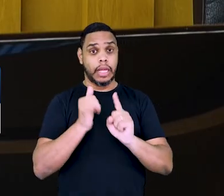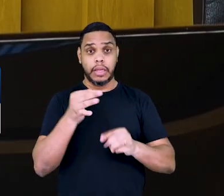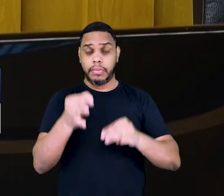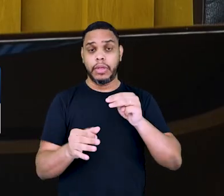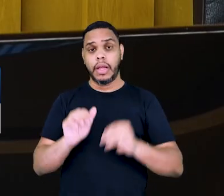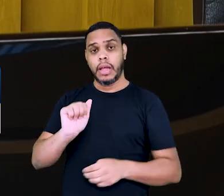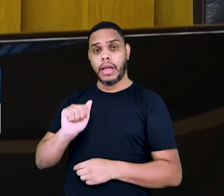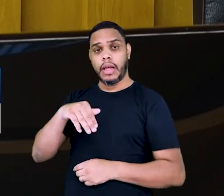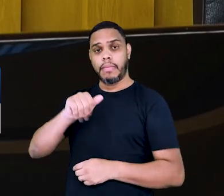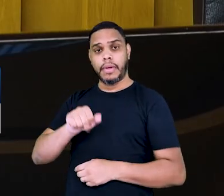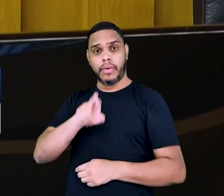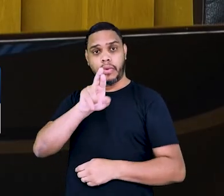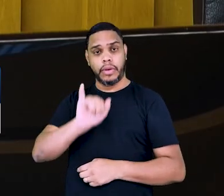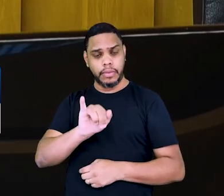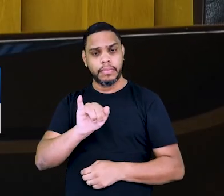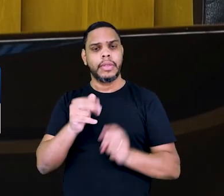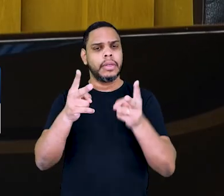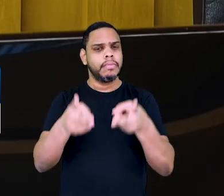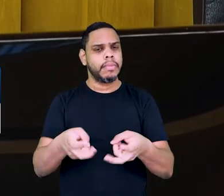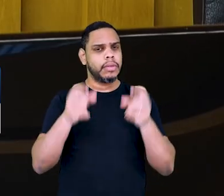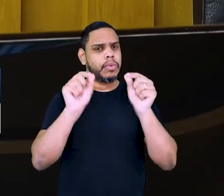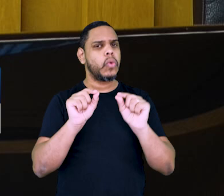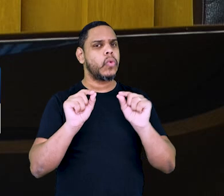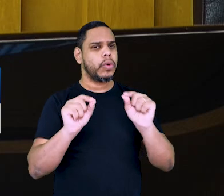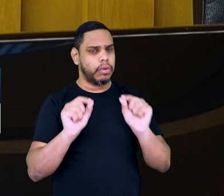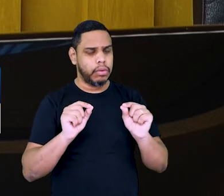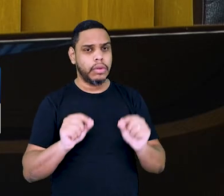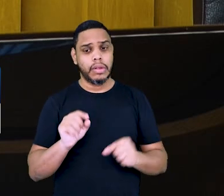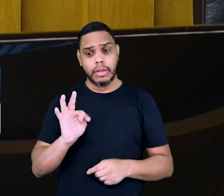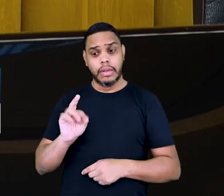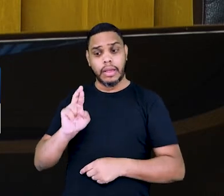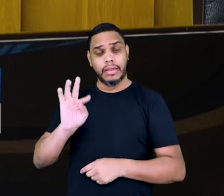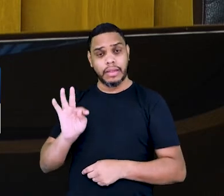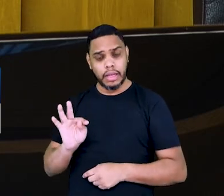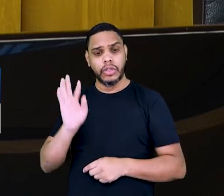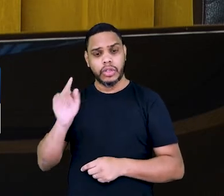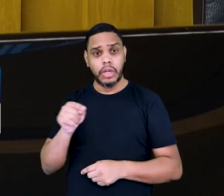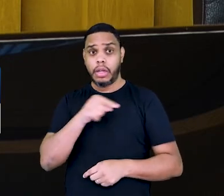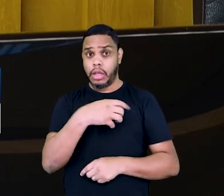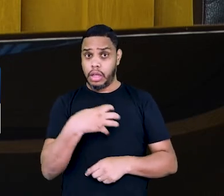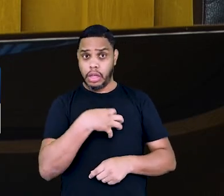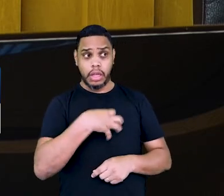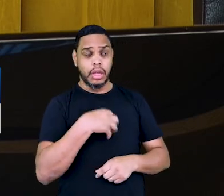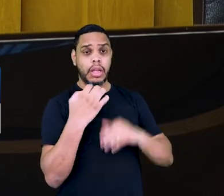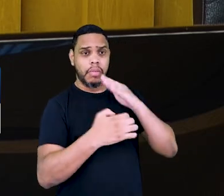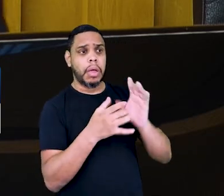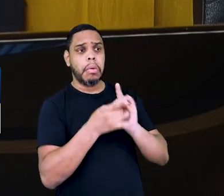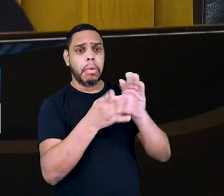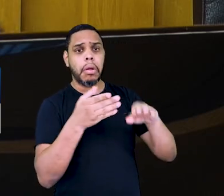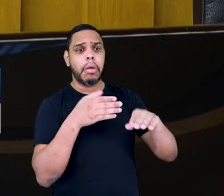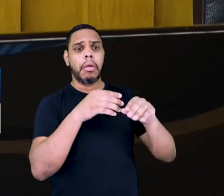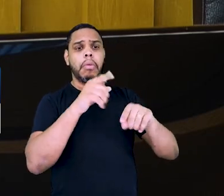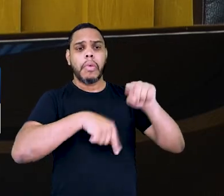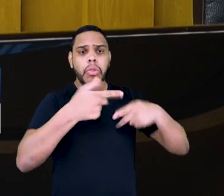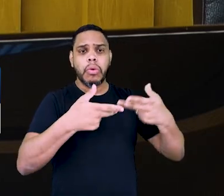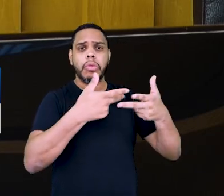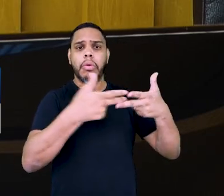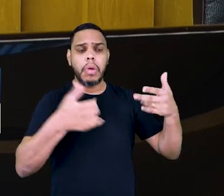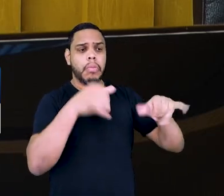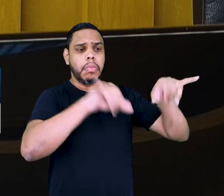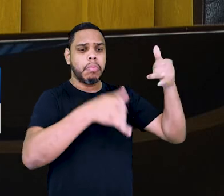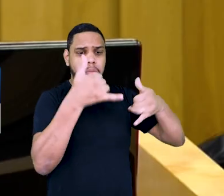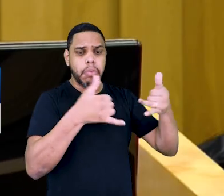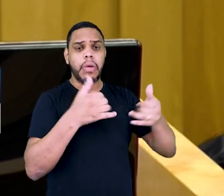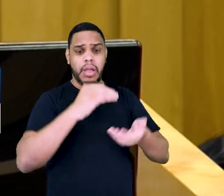Amaury Rodrigues, observou que, de acordo com o TRT, a conduta da empresa de permitir o armazenamento de produtos químicos em